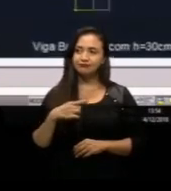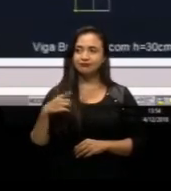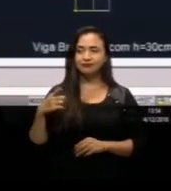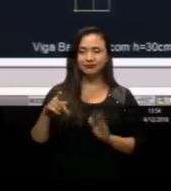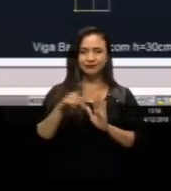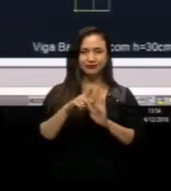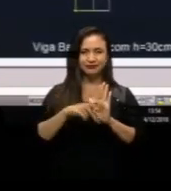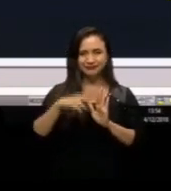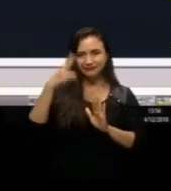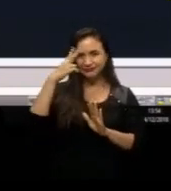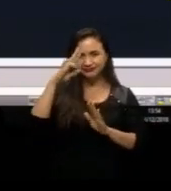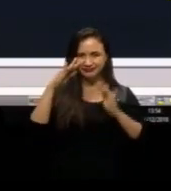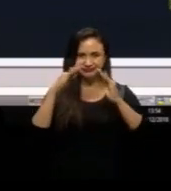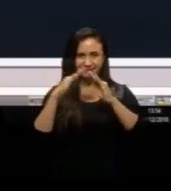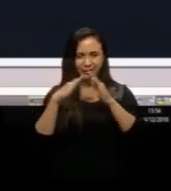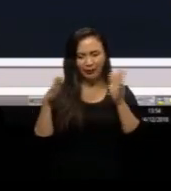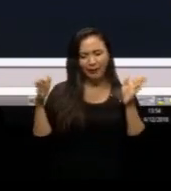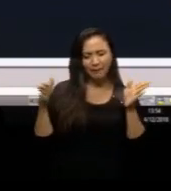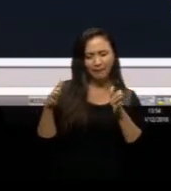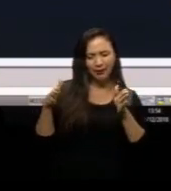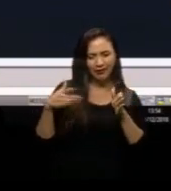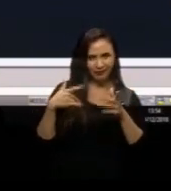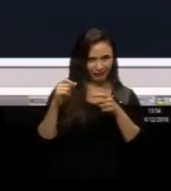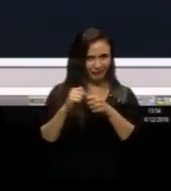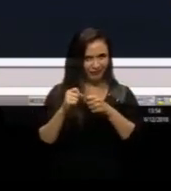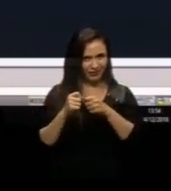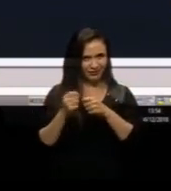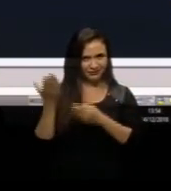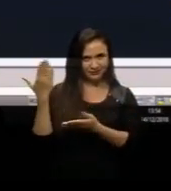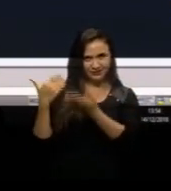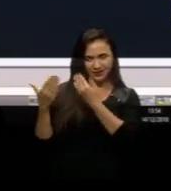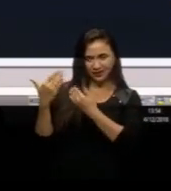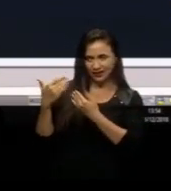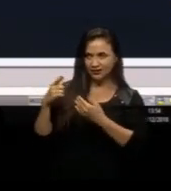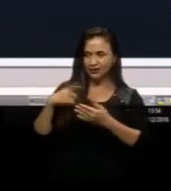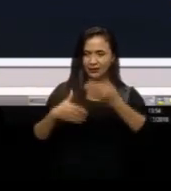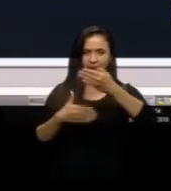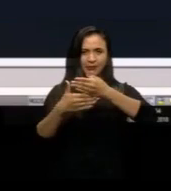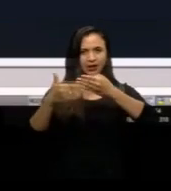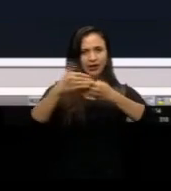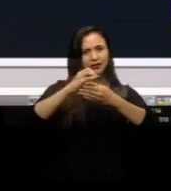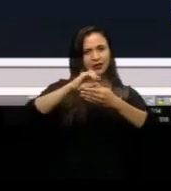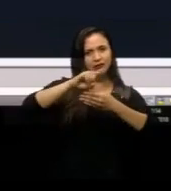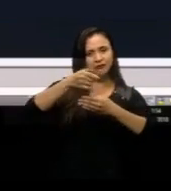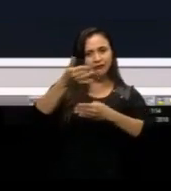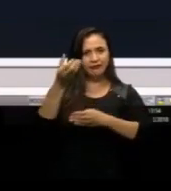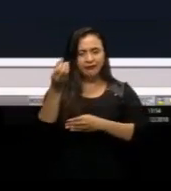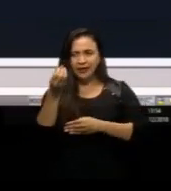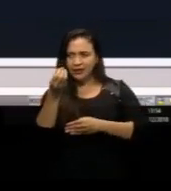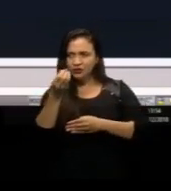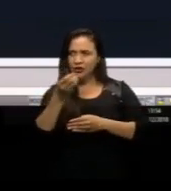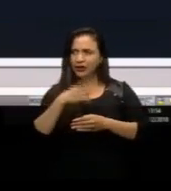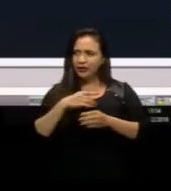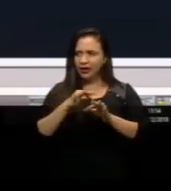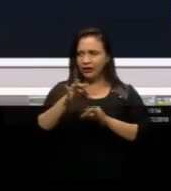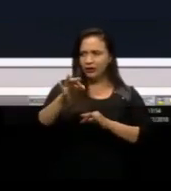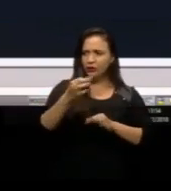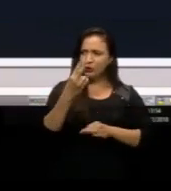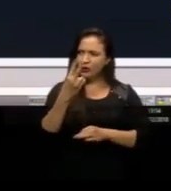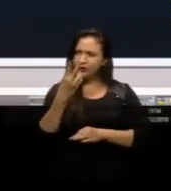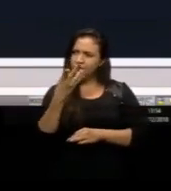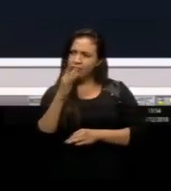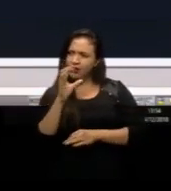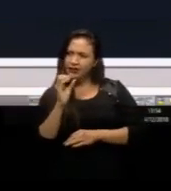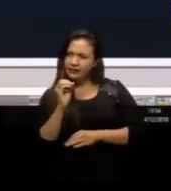aquela casinha pequenininha que a gente fez a locação? Com paredes de 0,20, tamanho de 2,40 por